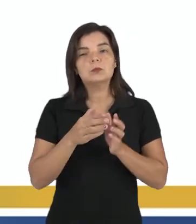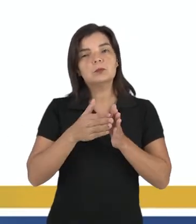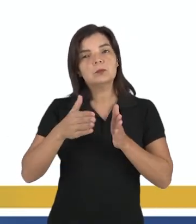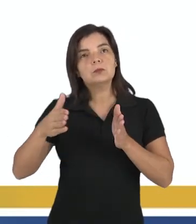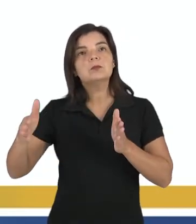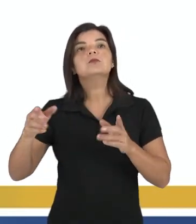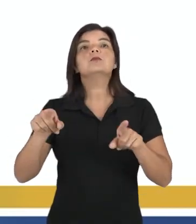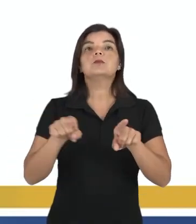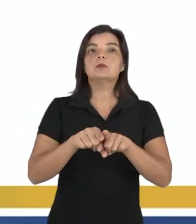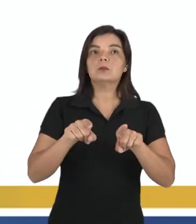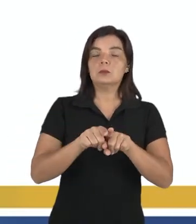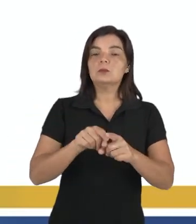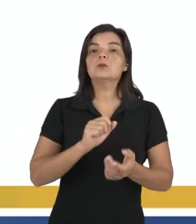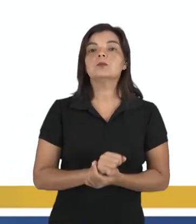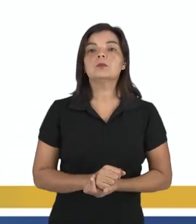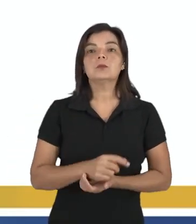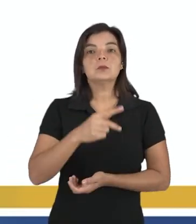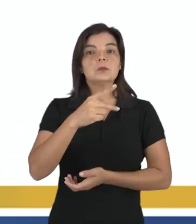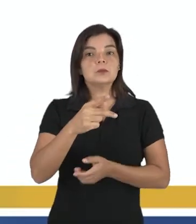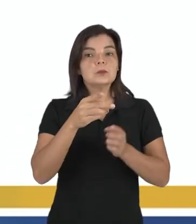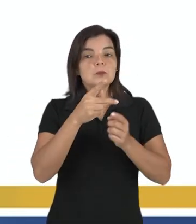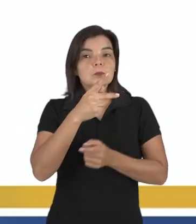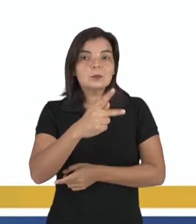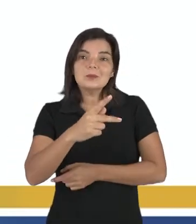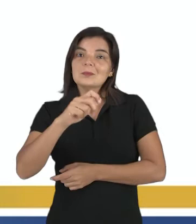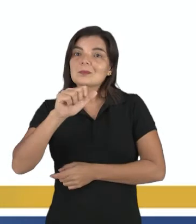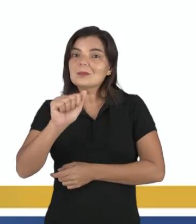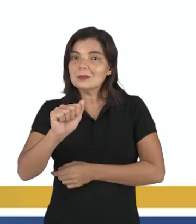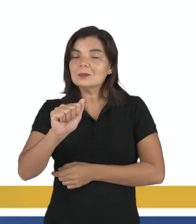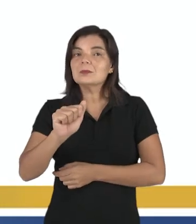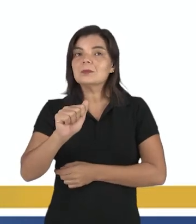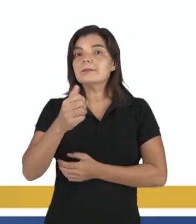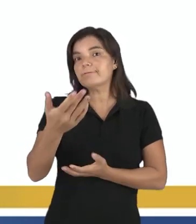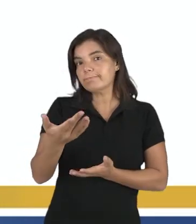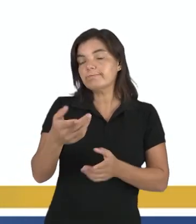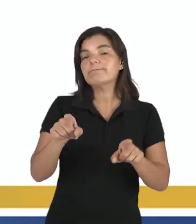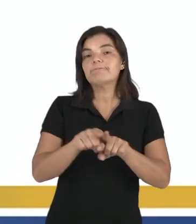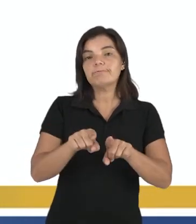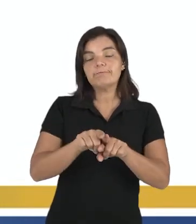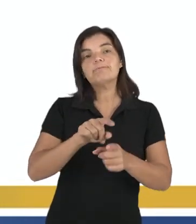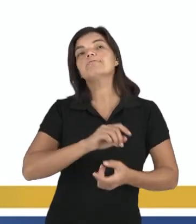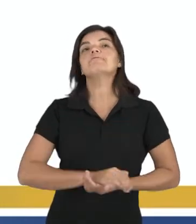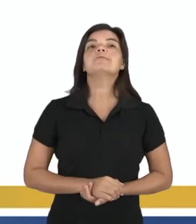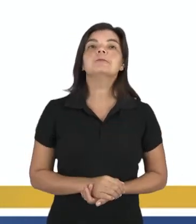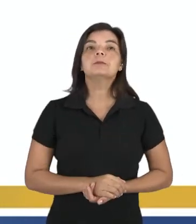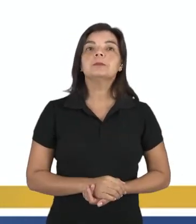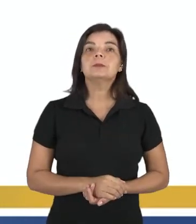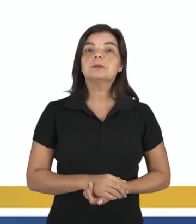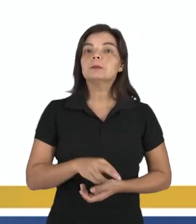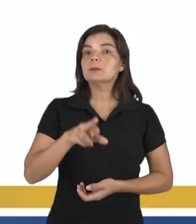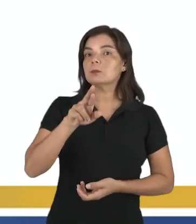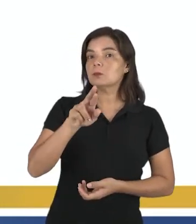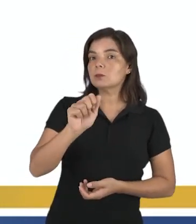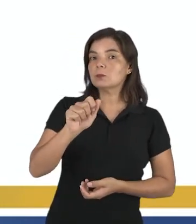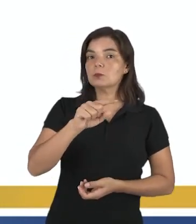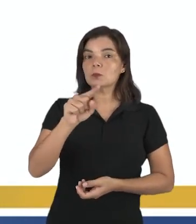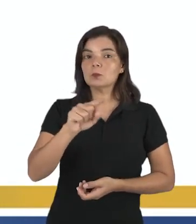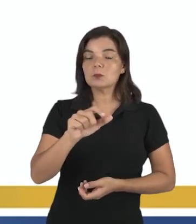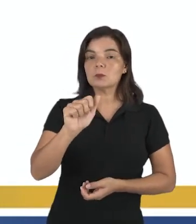termo, ela vai gerar uma progressão aritmética, que comumente nós chamamos de PA. E aí nós